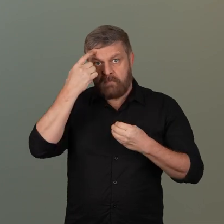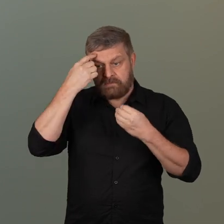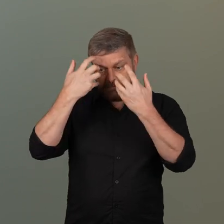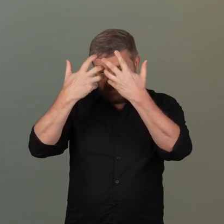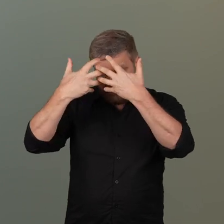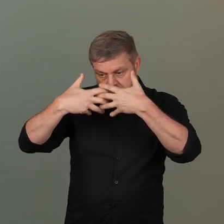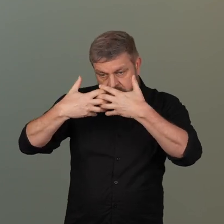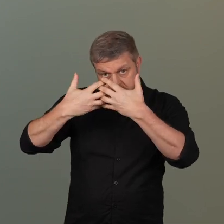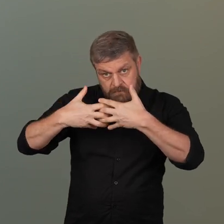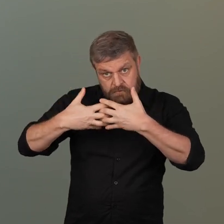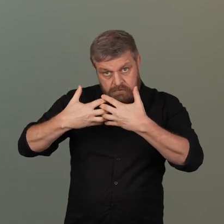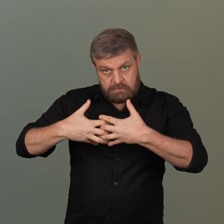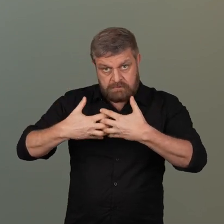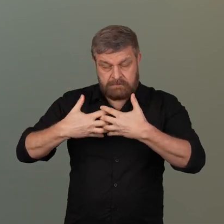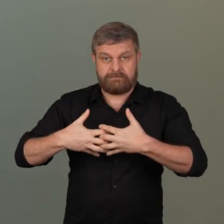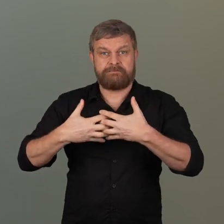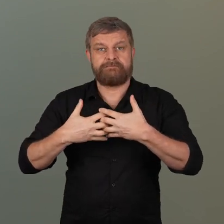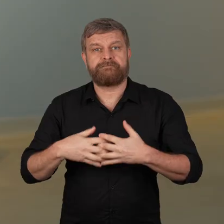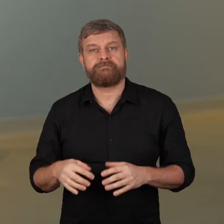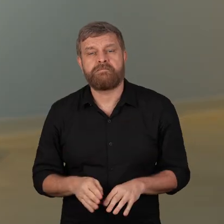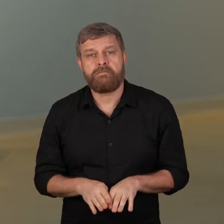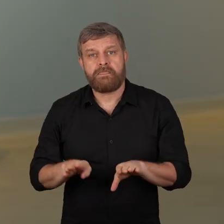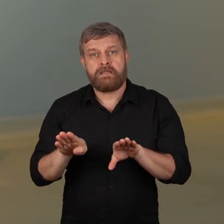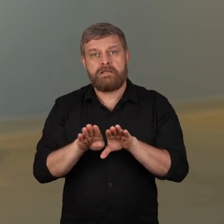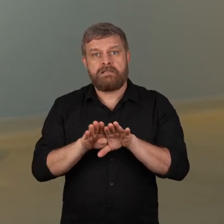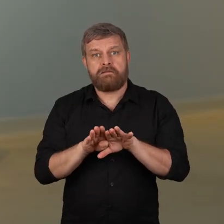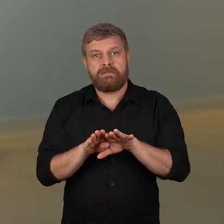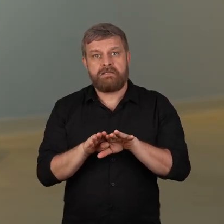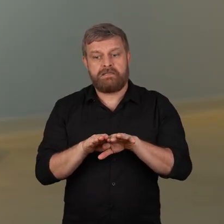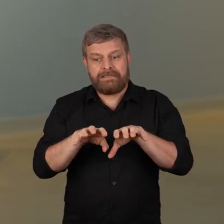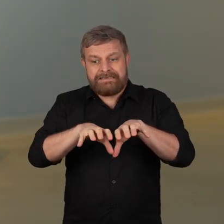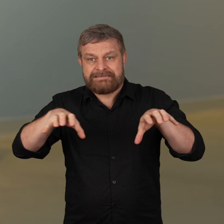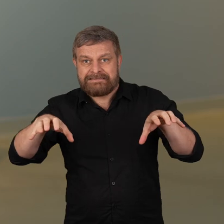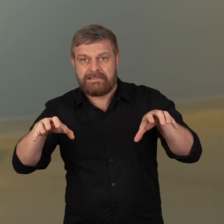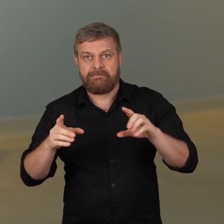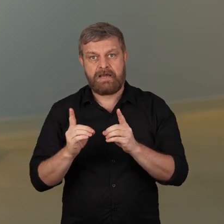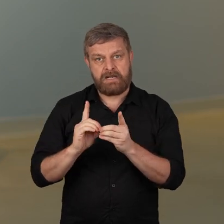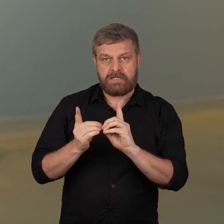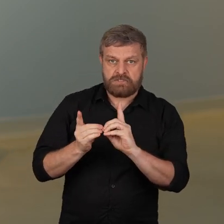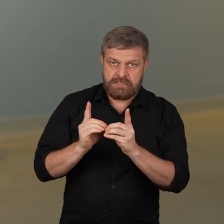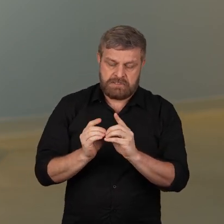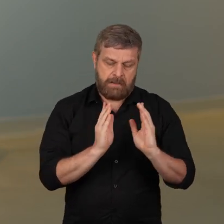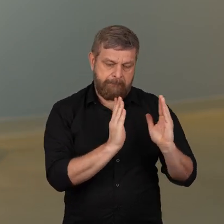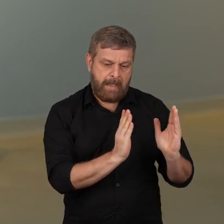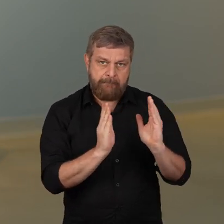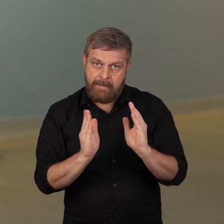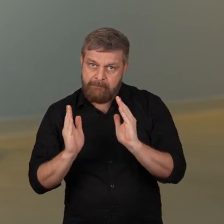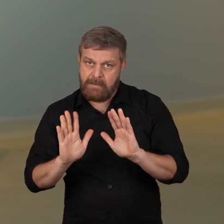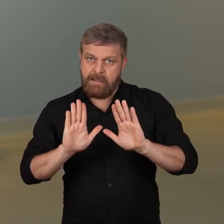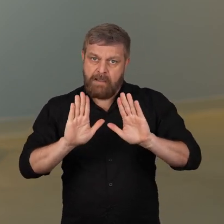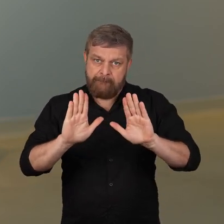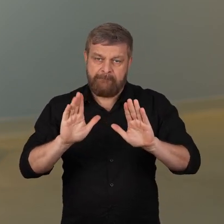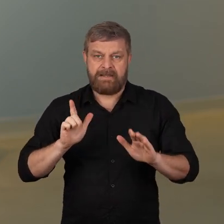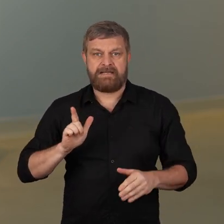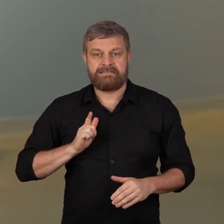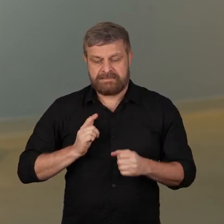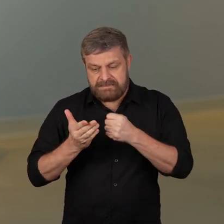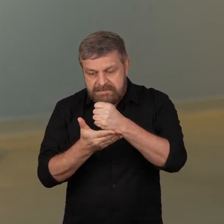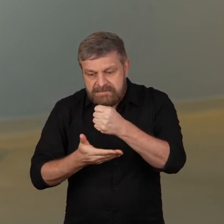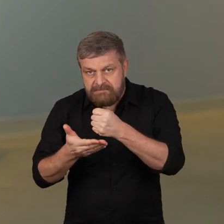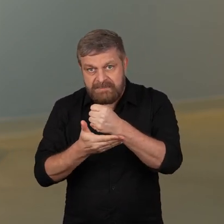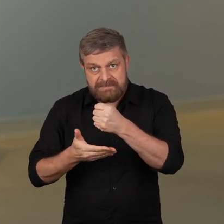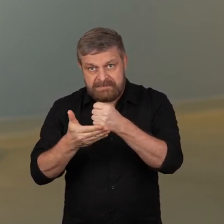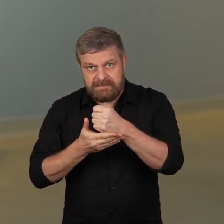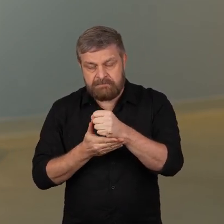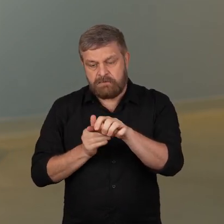como o nosso cérebro funciona. E ele separa didaticamente, obviamente, mas esses princípios,